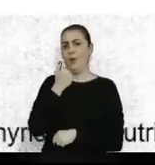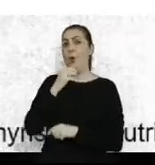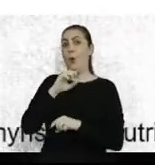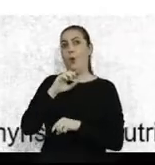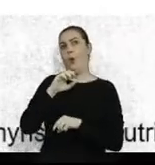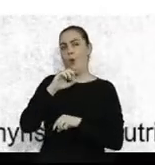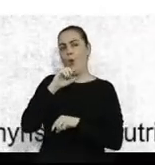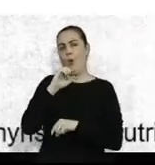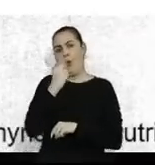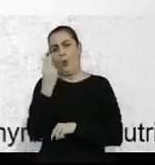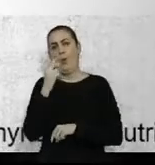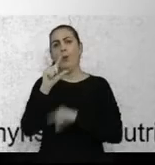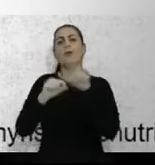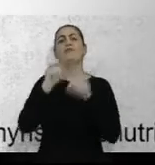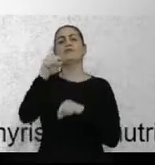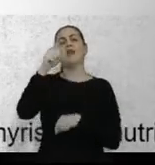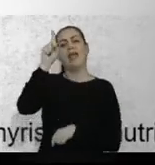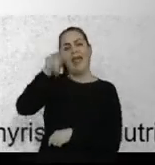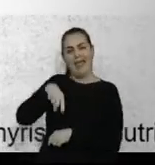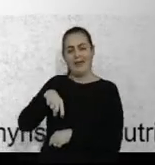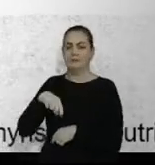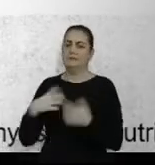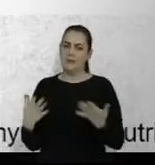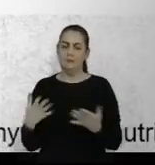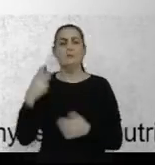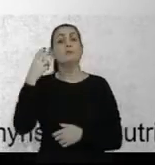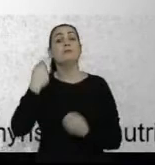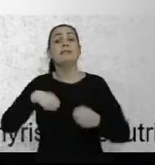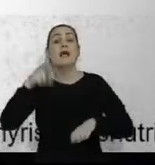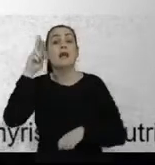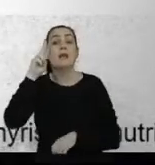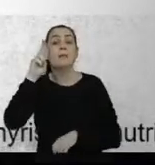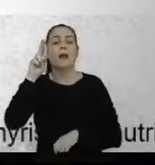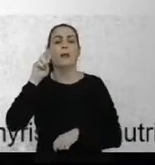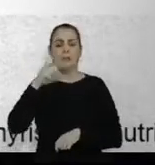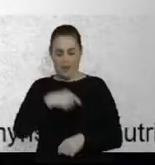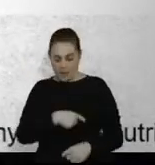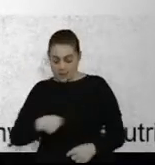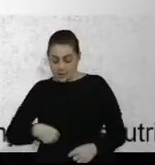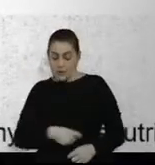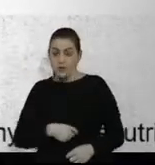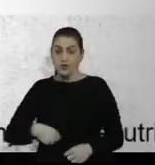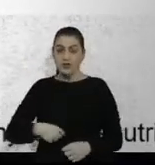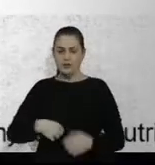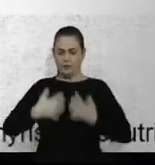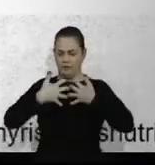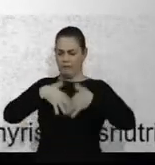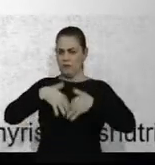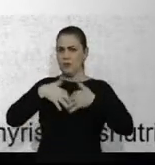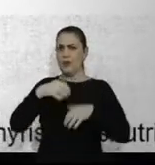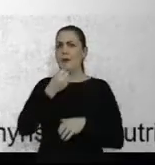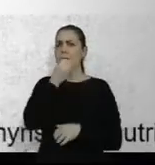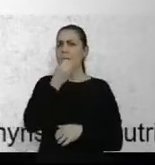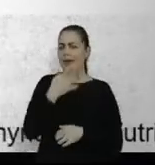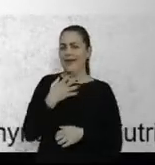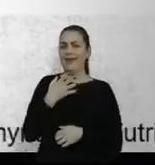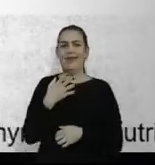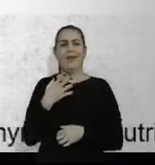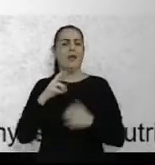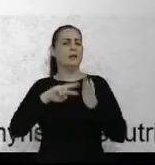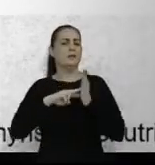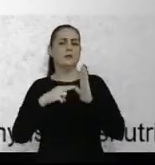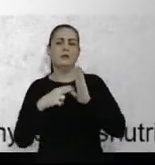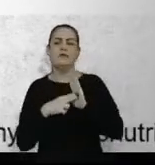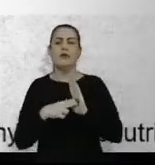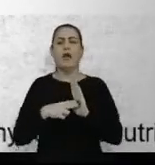Então, lembrar que o intestino funciona bem não significa apenas defecar todos os dias. A desbiose intestinal pode se manifestar de diversas formas e